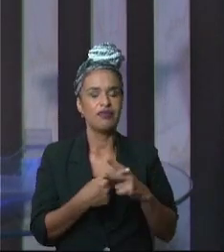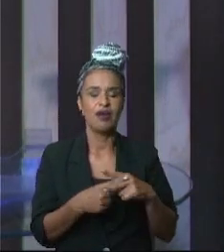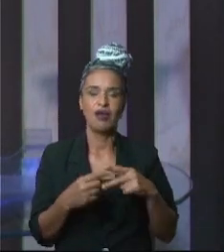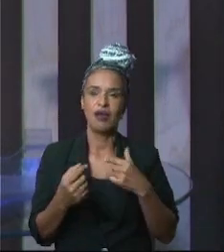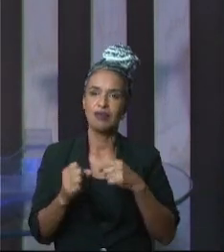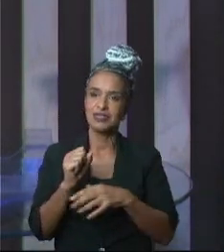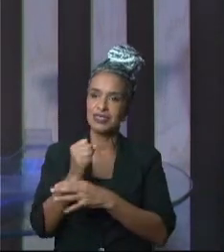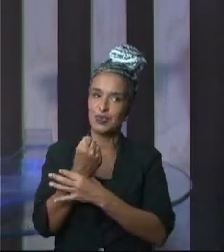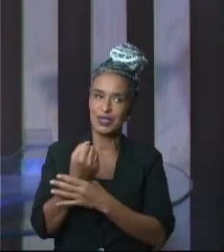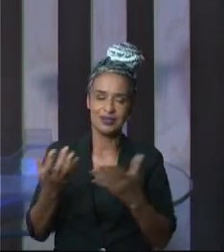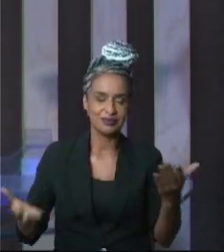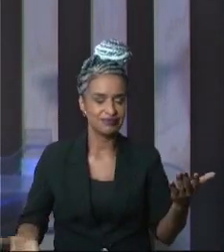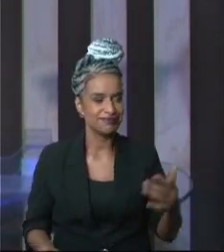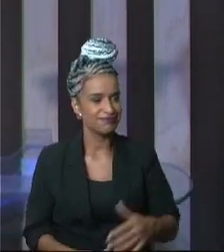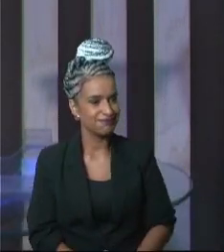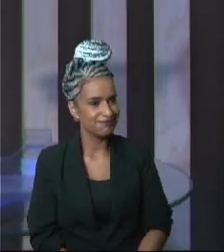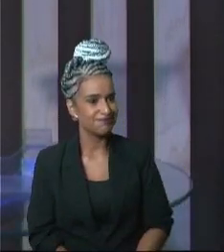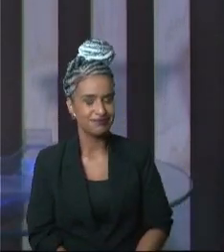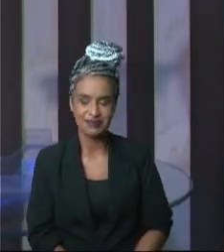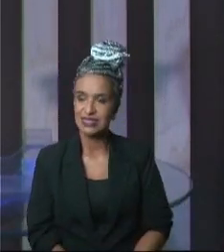Segurança.